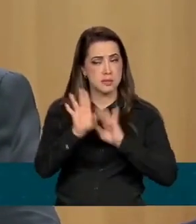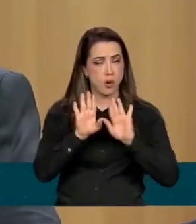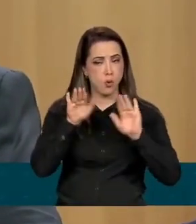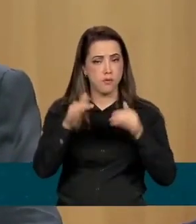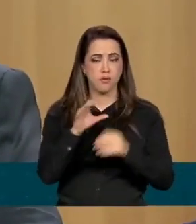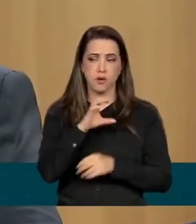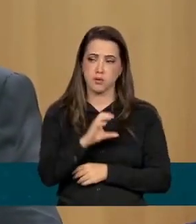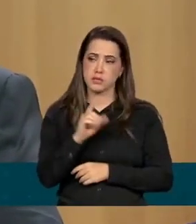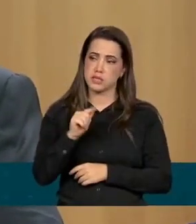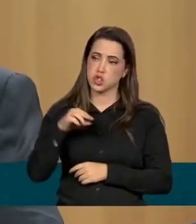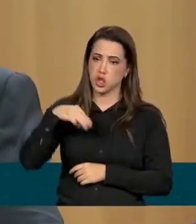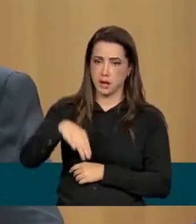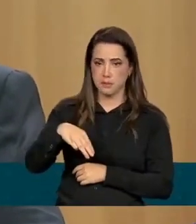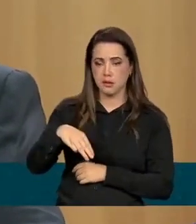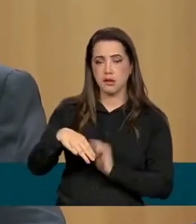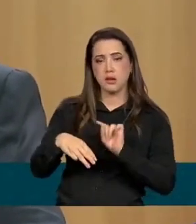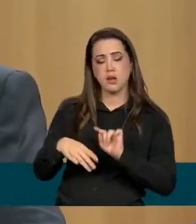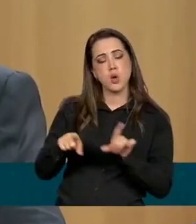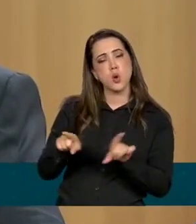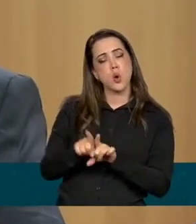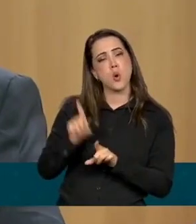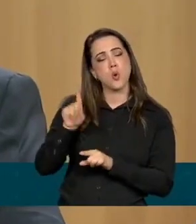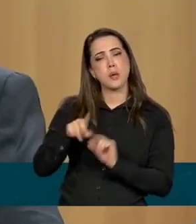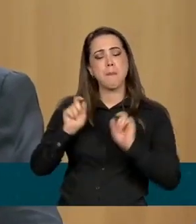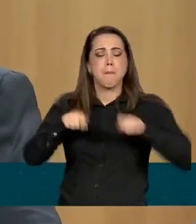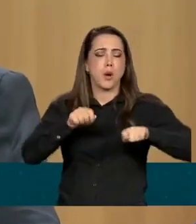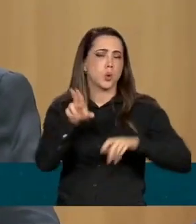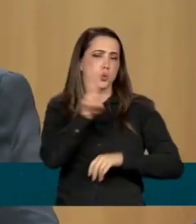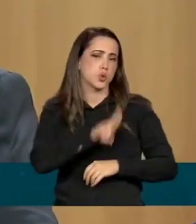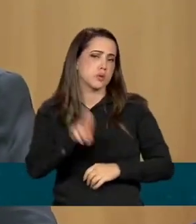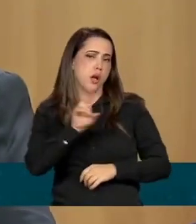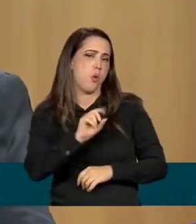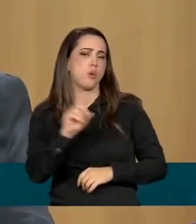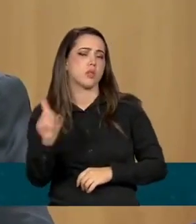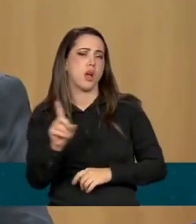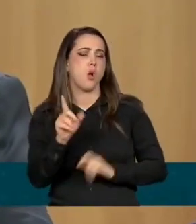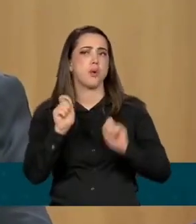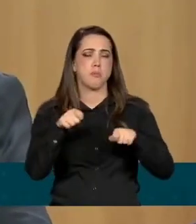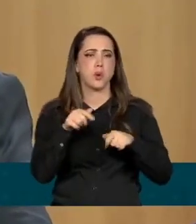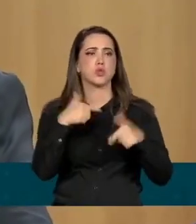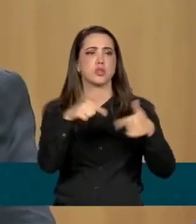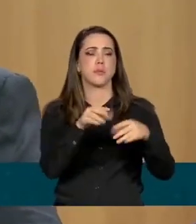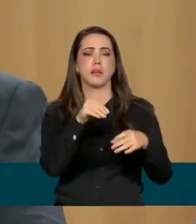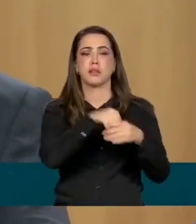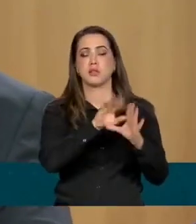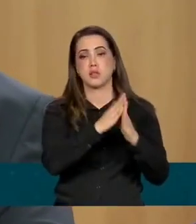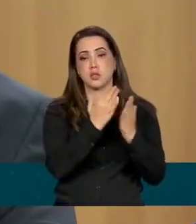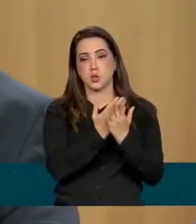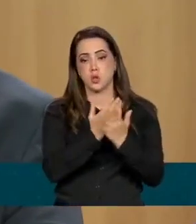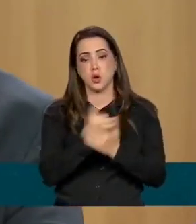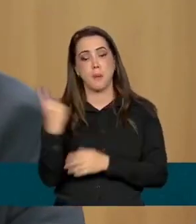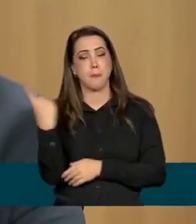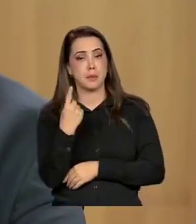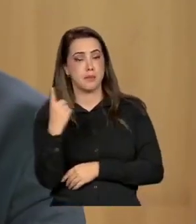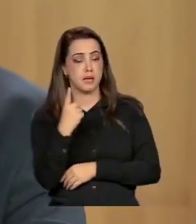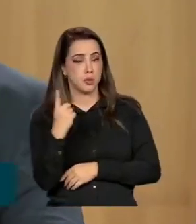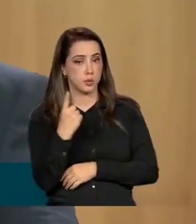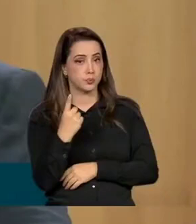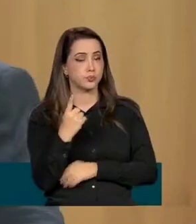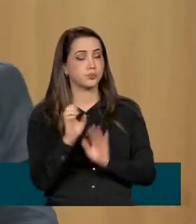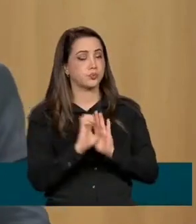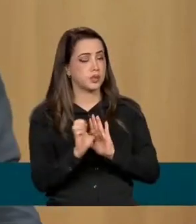municipais, que neste caso poderão ou não ser aquelas que atuam em rondas escolares. O primeiro edital de